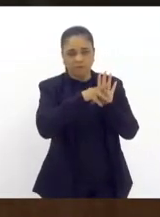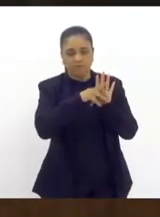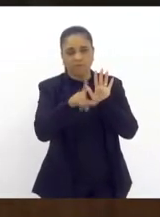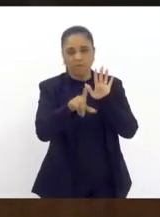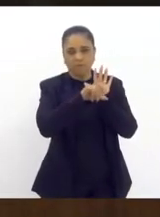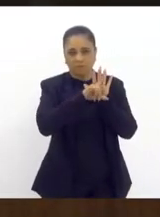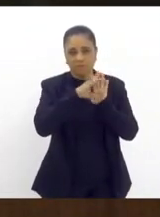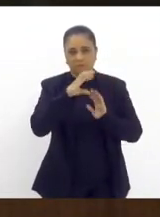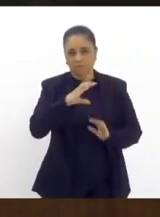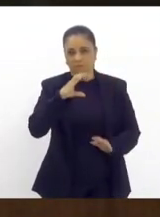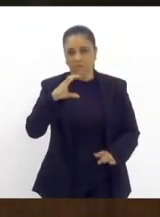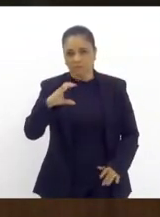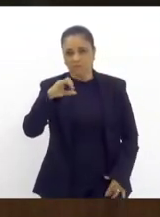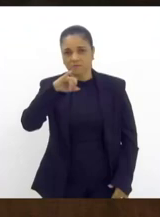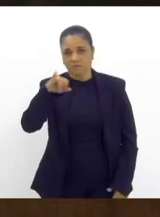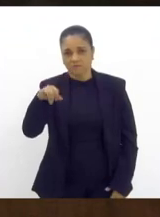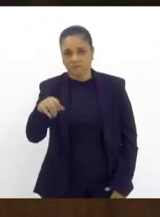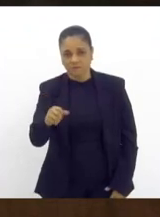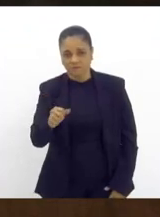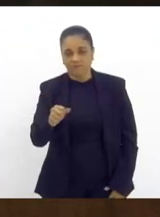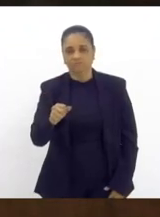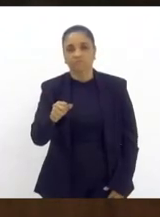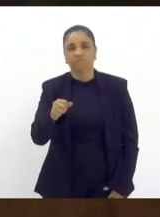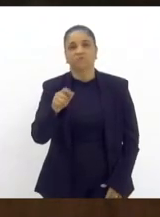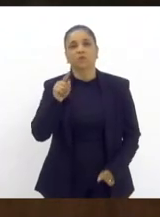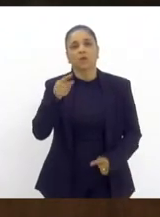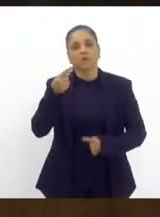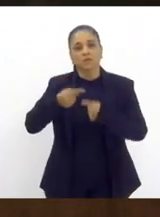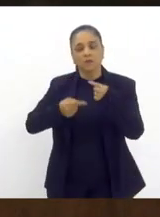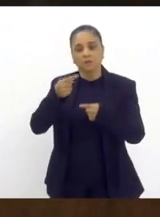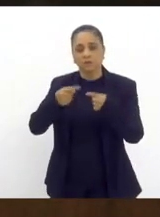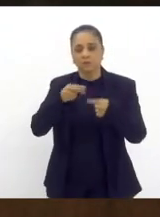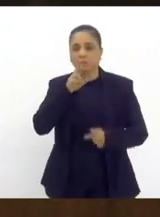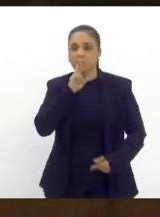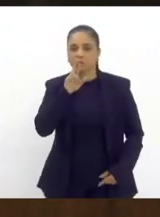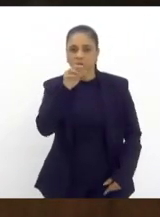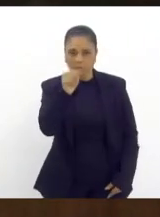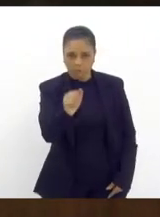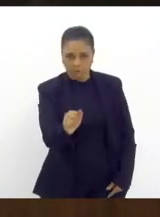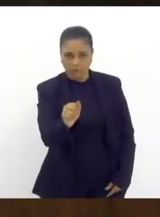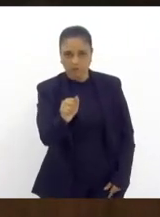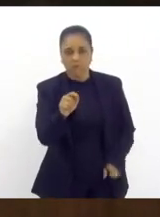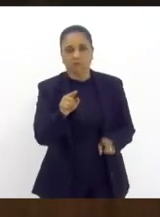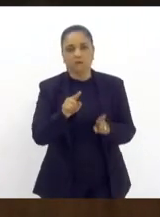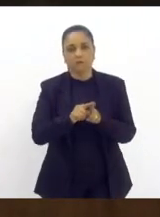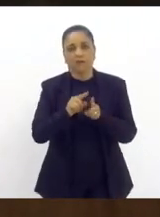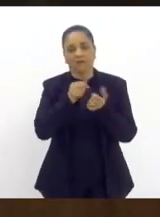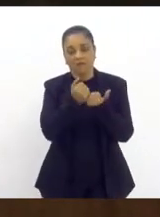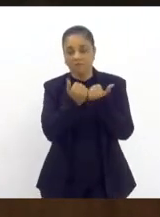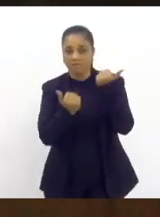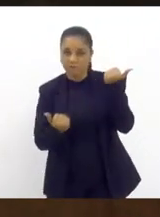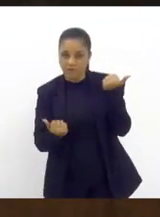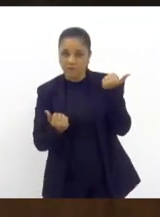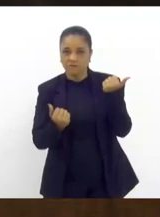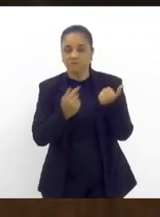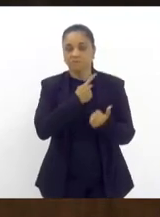sobre relator porque o relator principal é deputado Rodrigo Amorim e vice-presidente